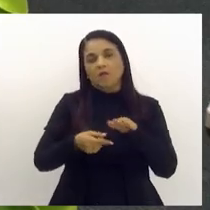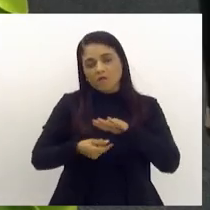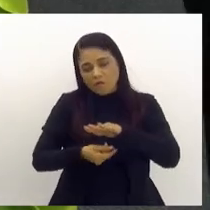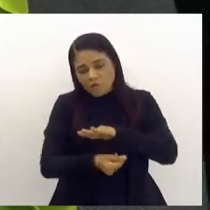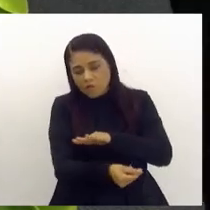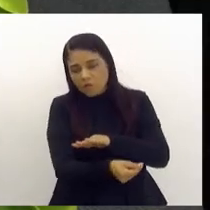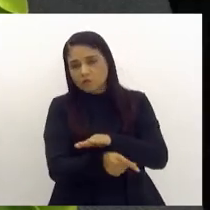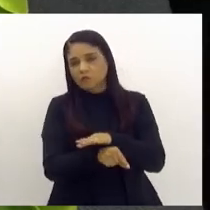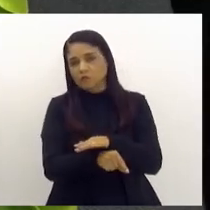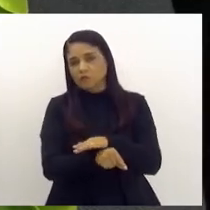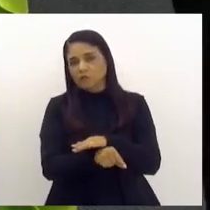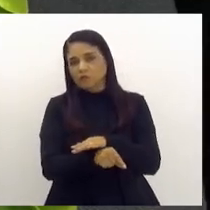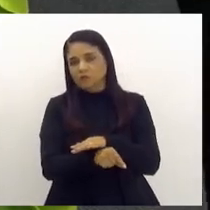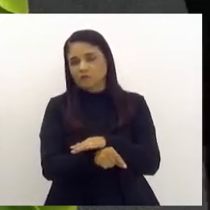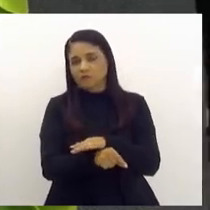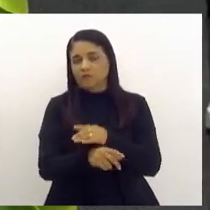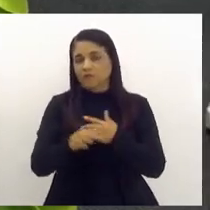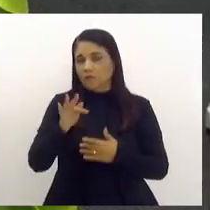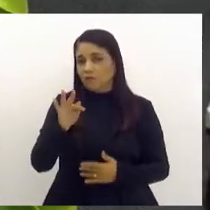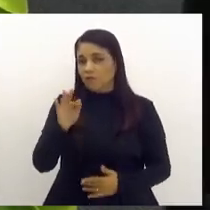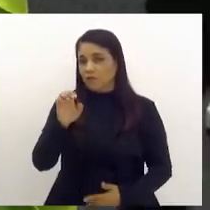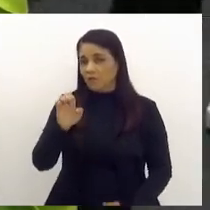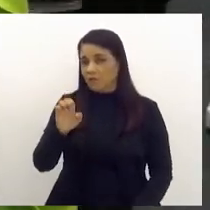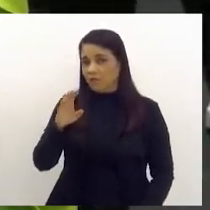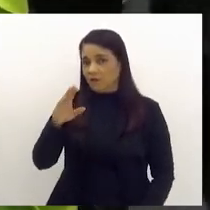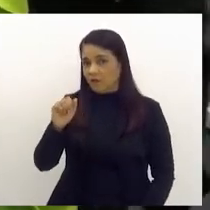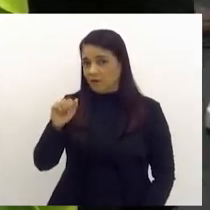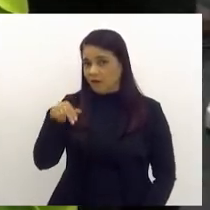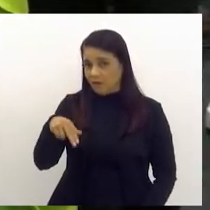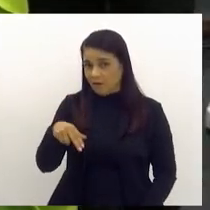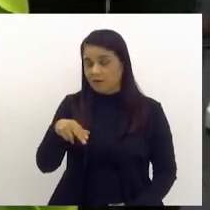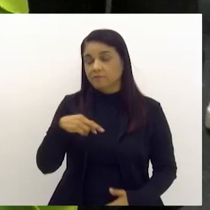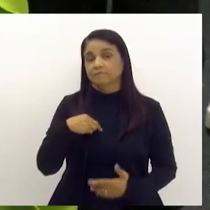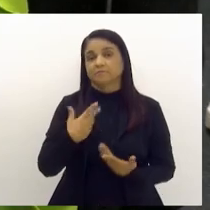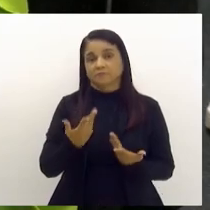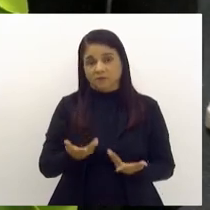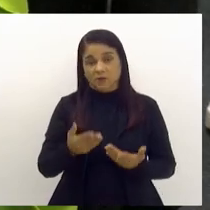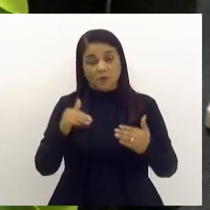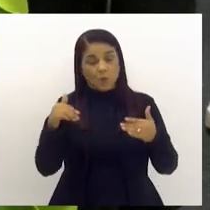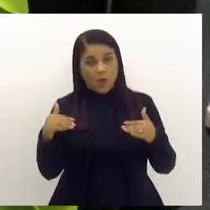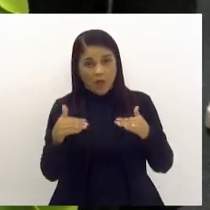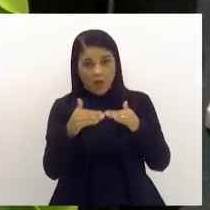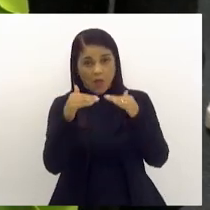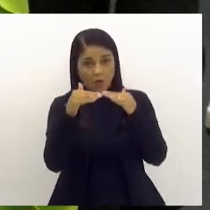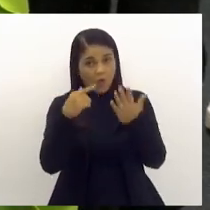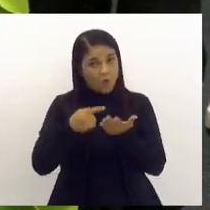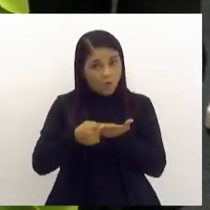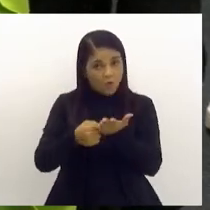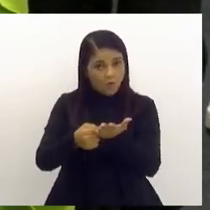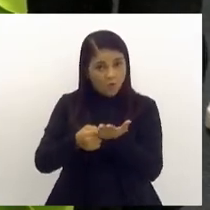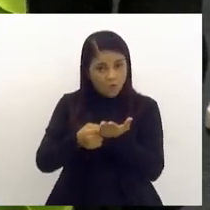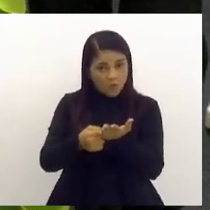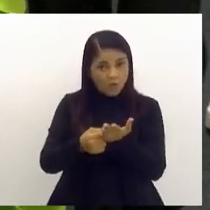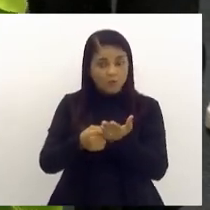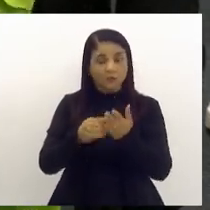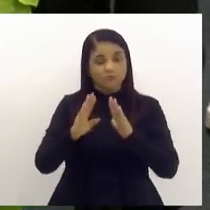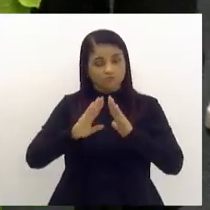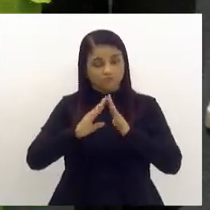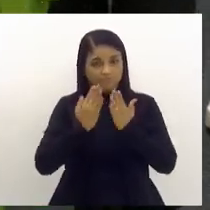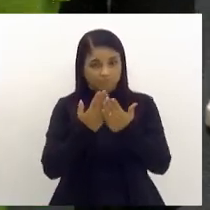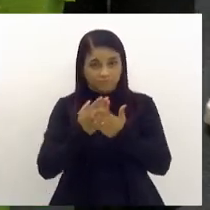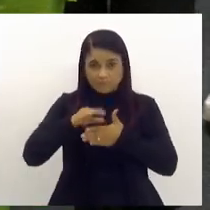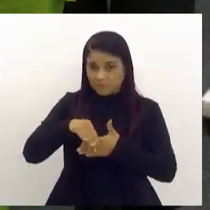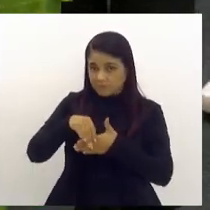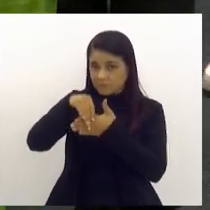do Fundo do FECAM. Então, em razão do acordo procedido no Colégio de